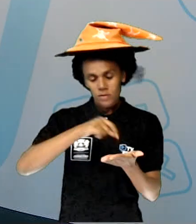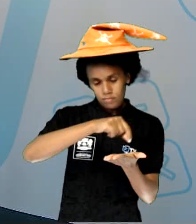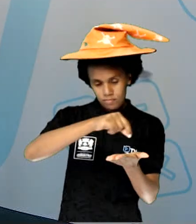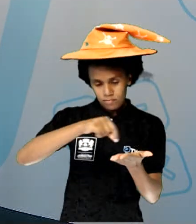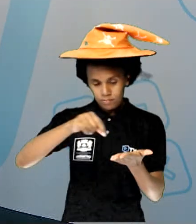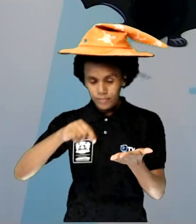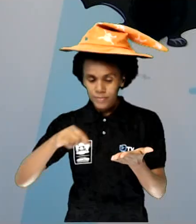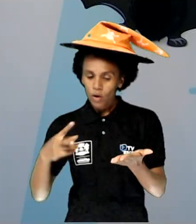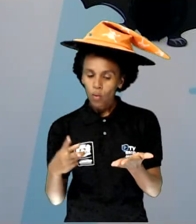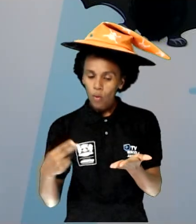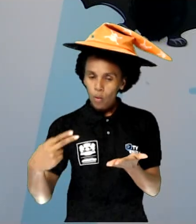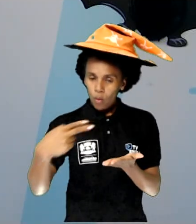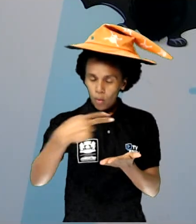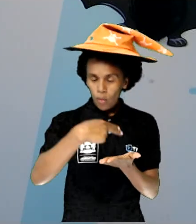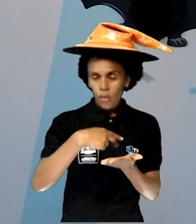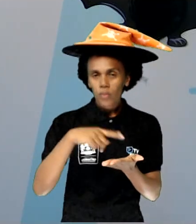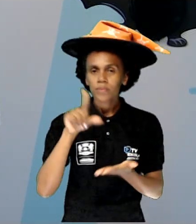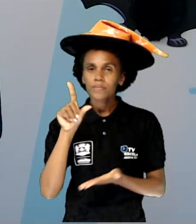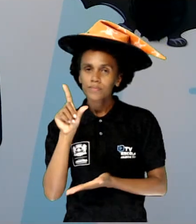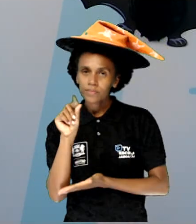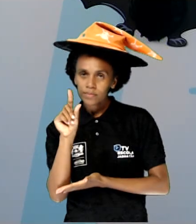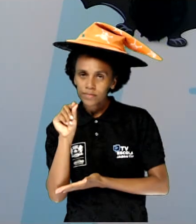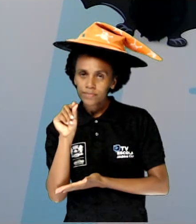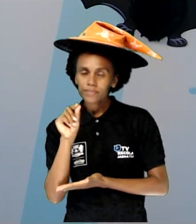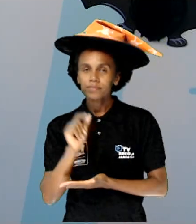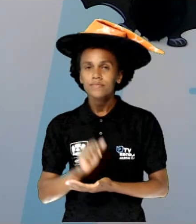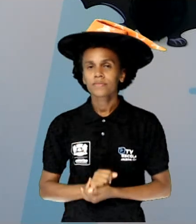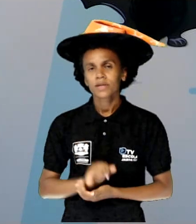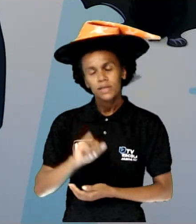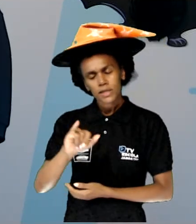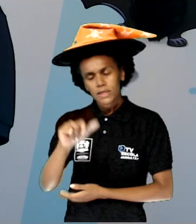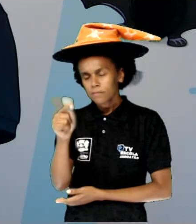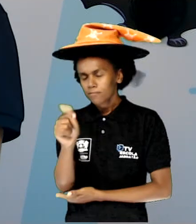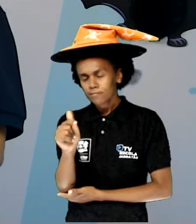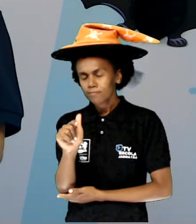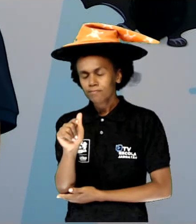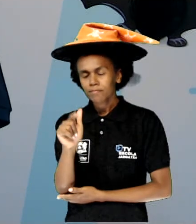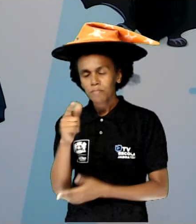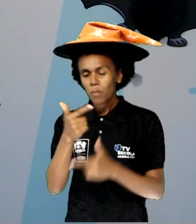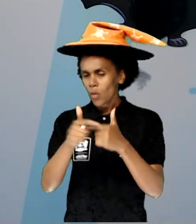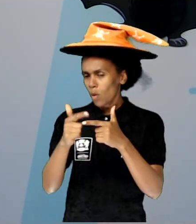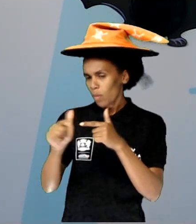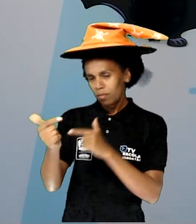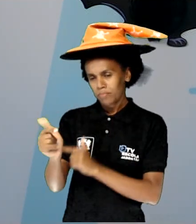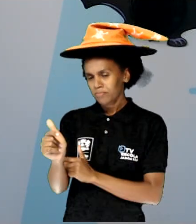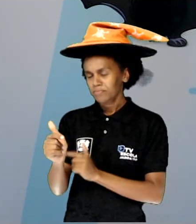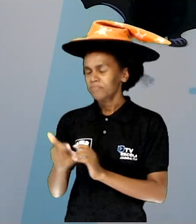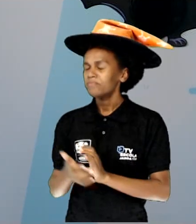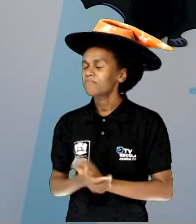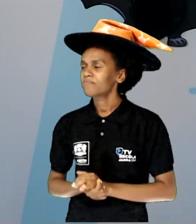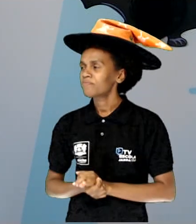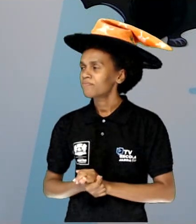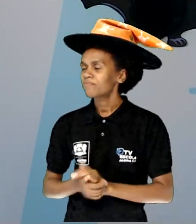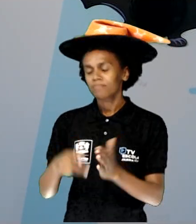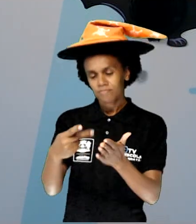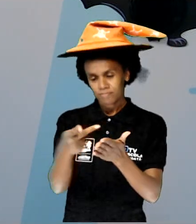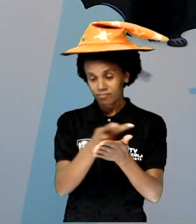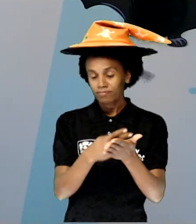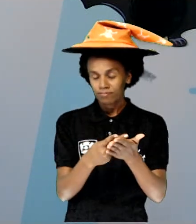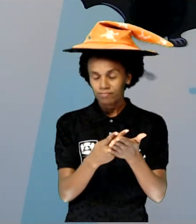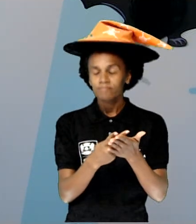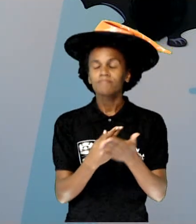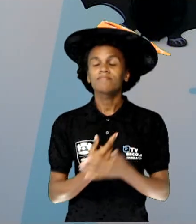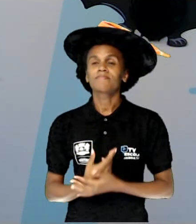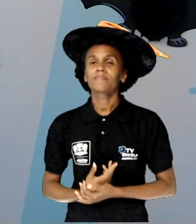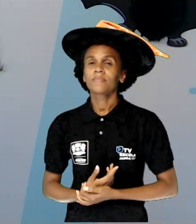pontinha do seu canudinho senão não tem problema a gente desenha assim há duas formas de desenhar uma estrela